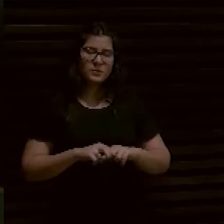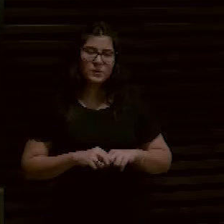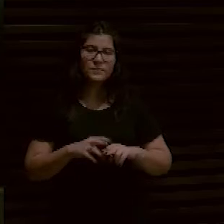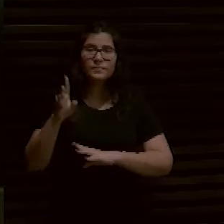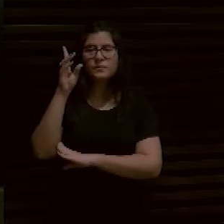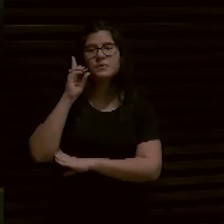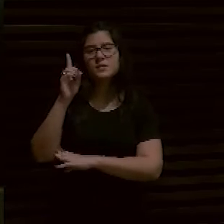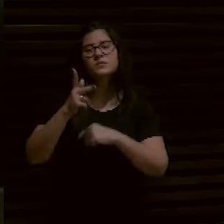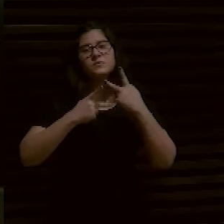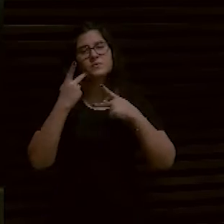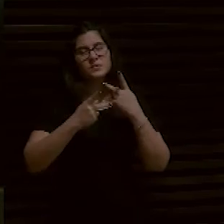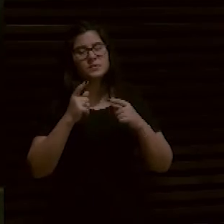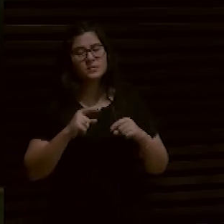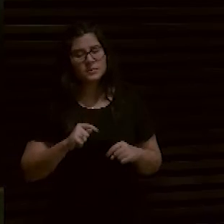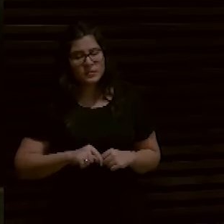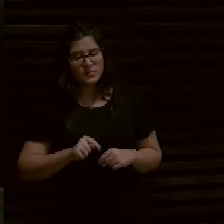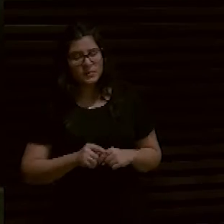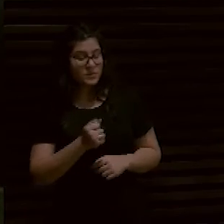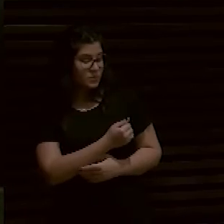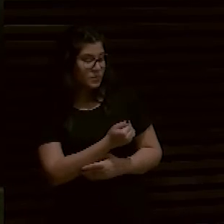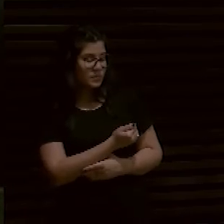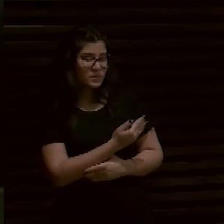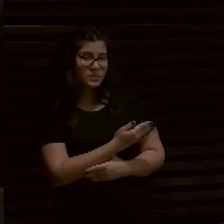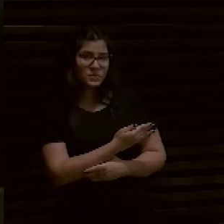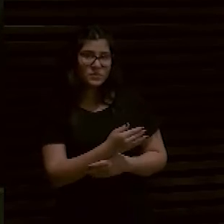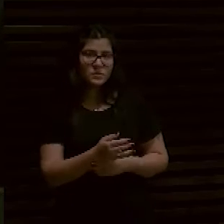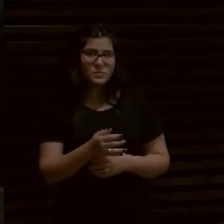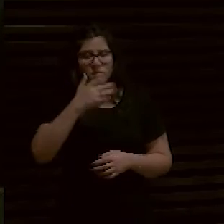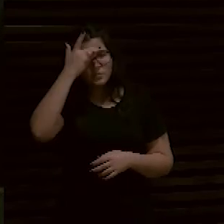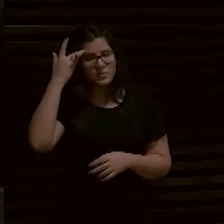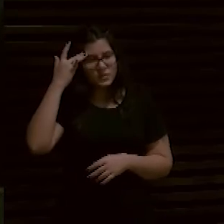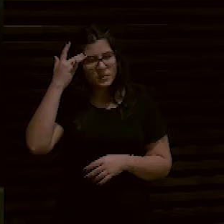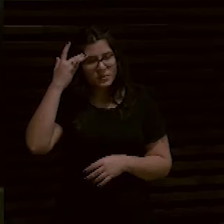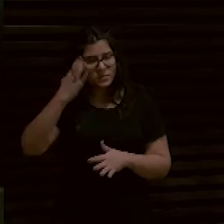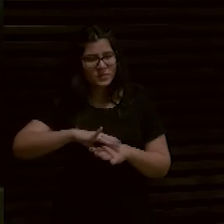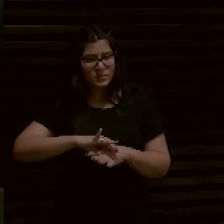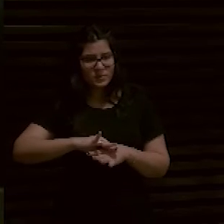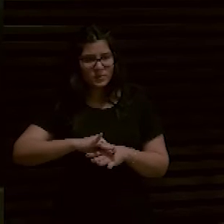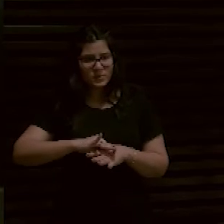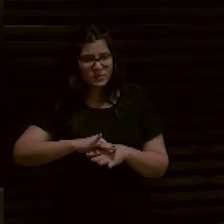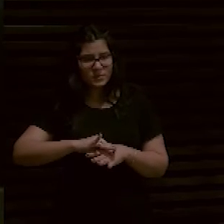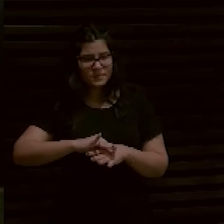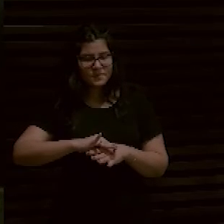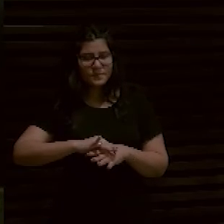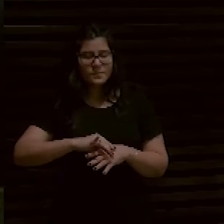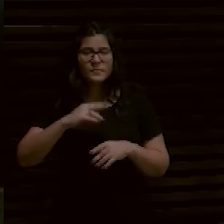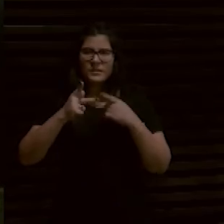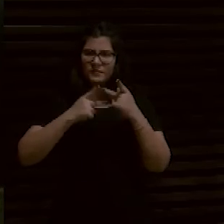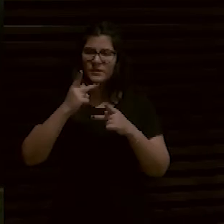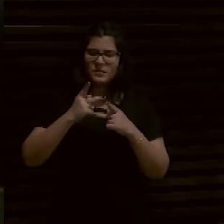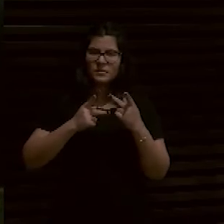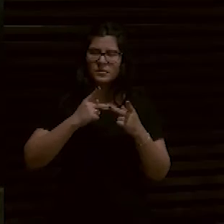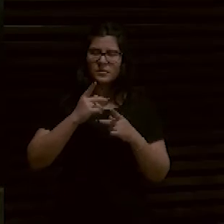está falando aqui é que o coração do homem é doente. E ele fala que ele conhece. Quem o